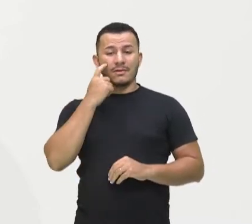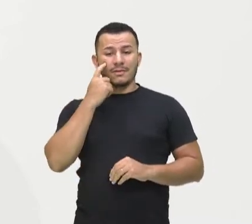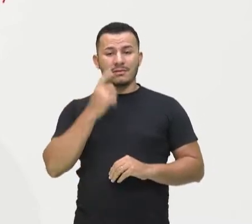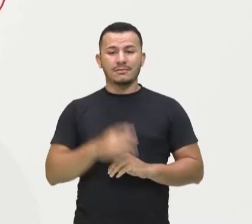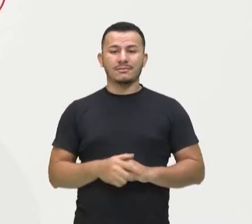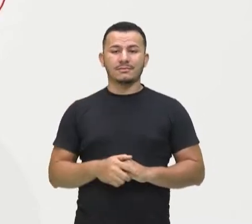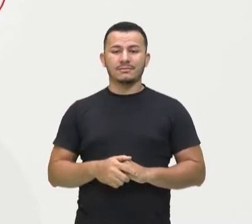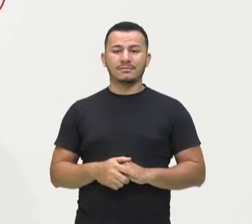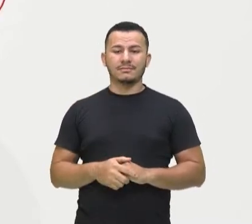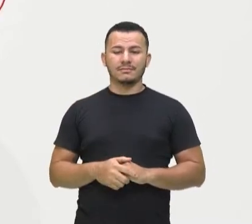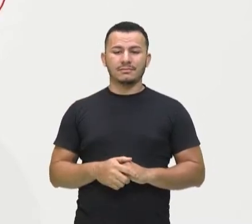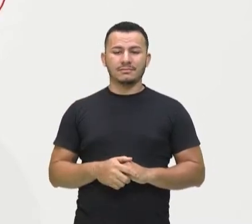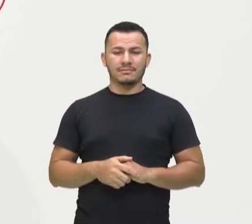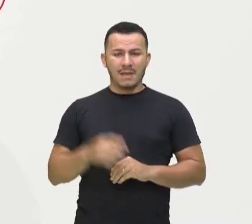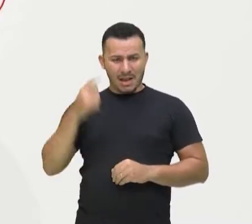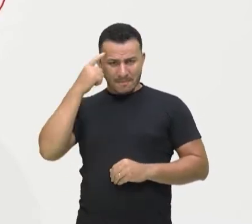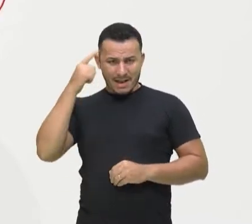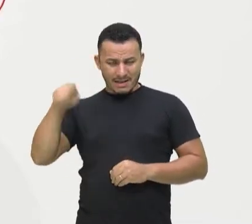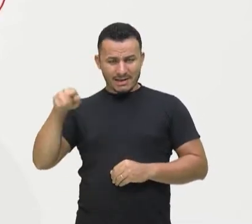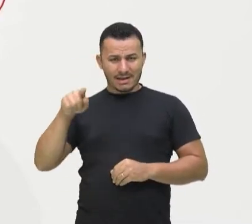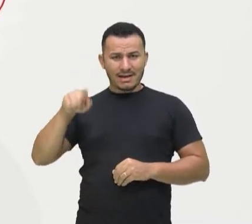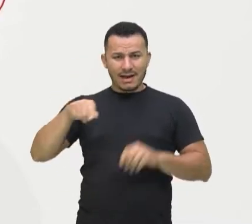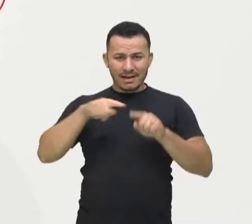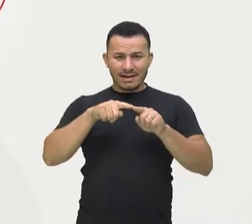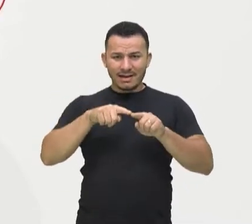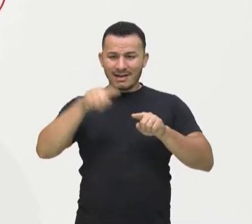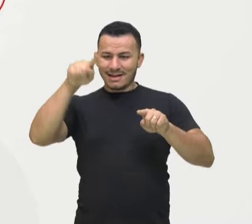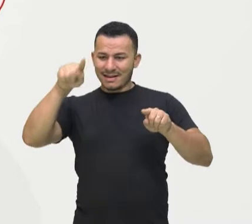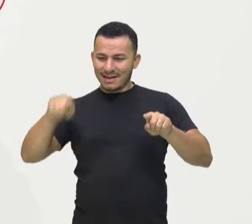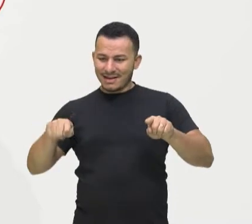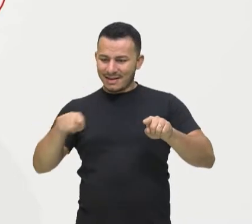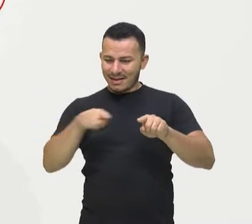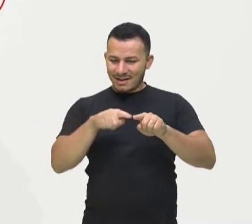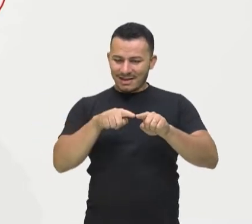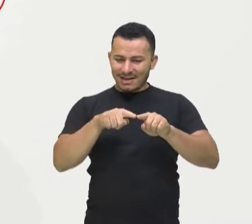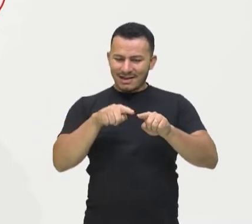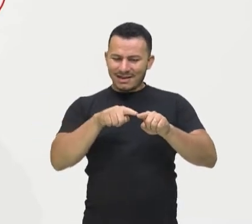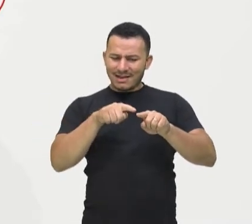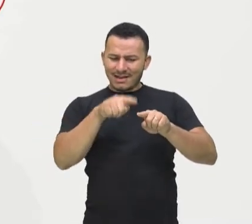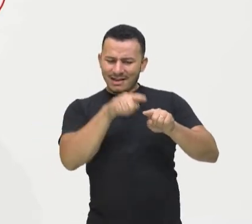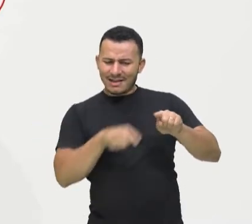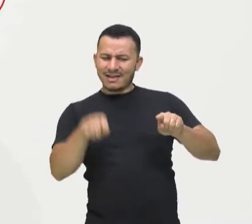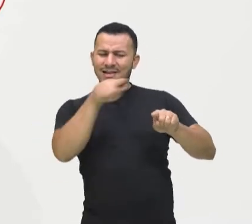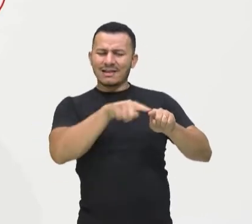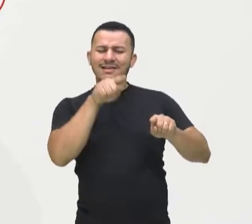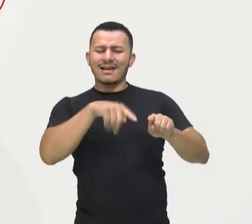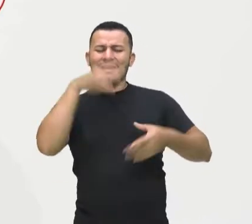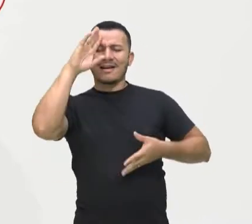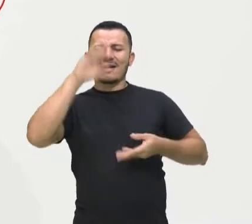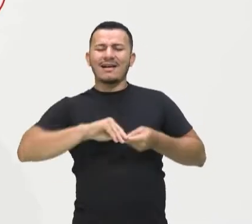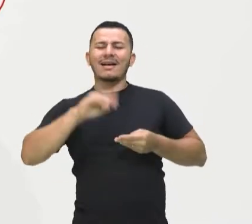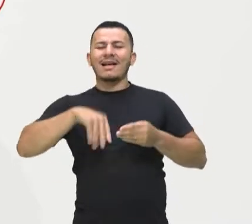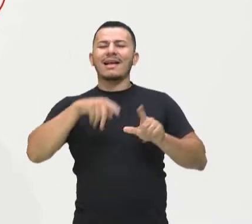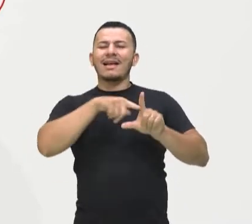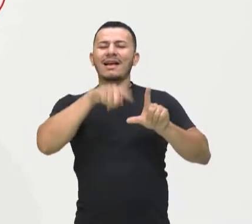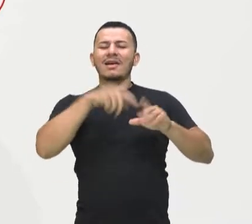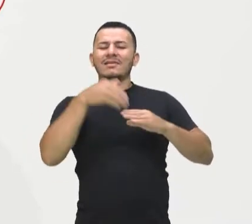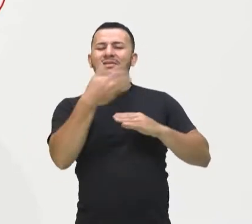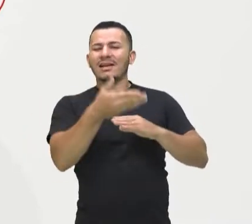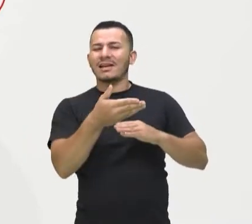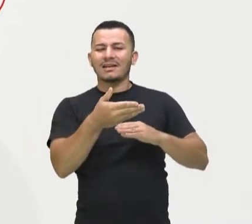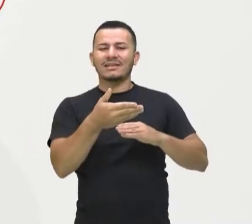aqui, ó, né? Ângulo externo, a primeira ideia que vem na nossa cabeça é essa, né? O ângulo externo,